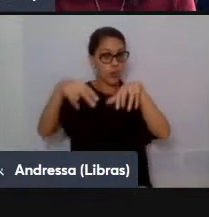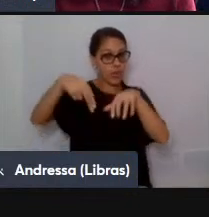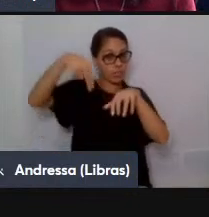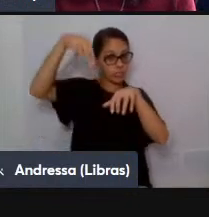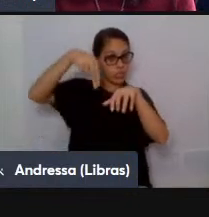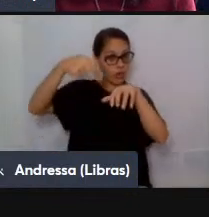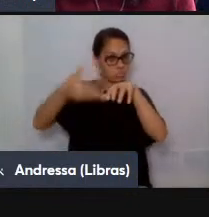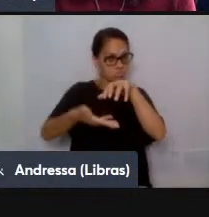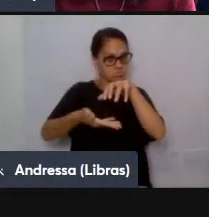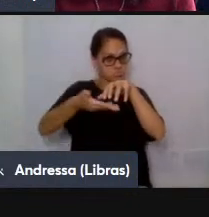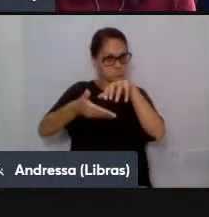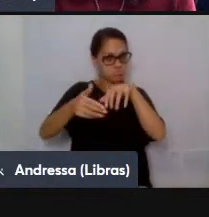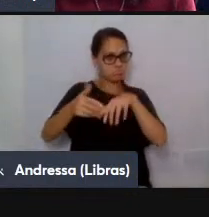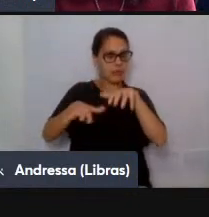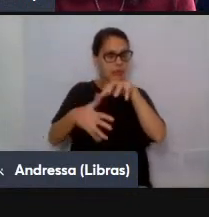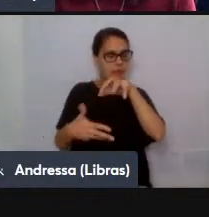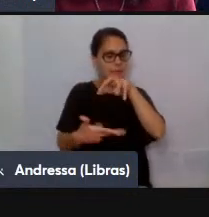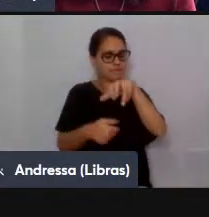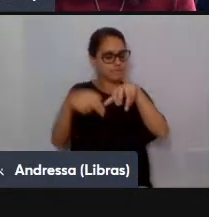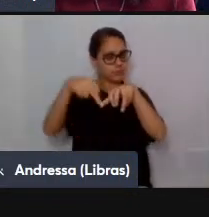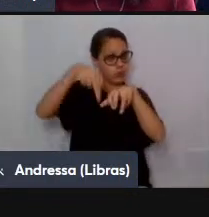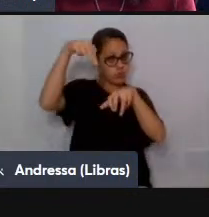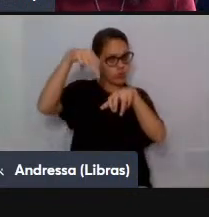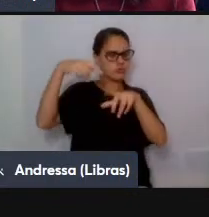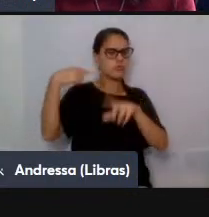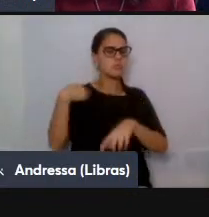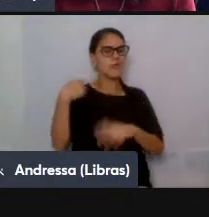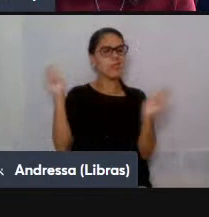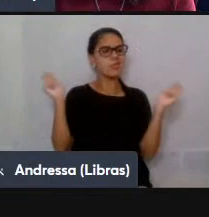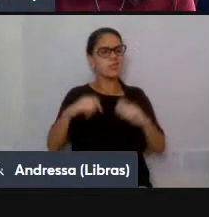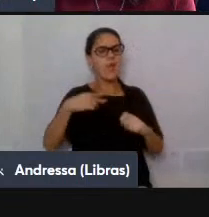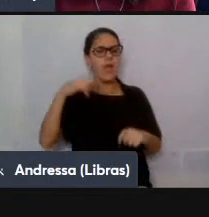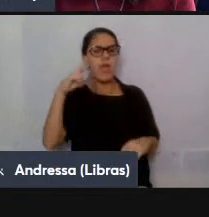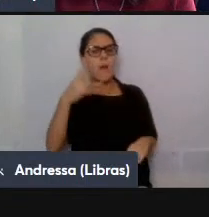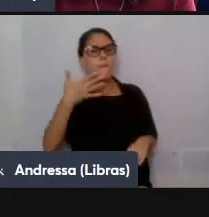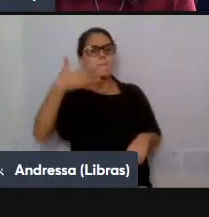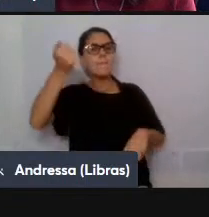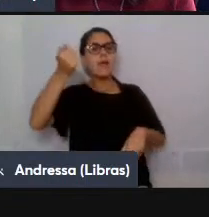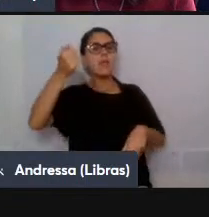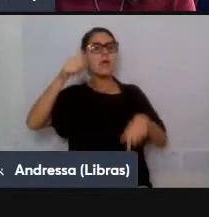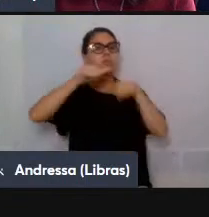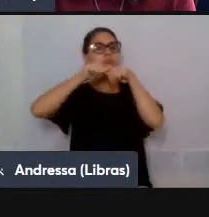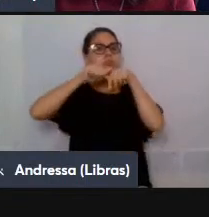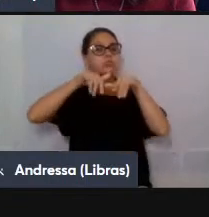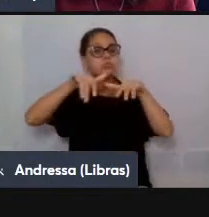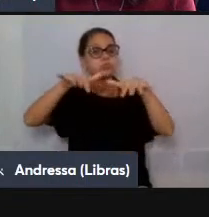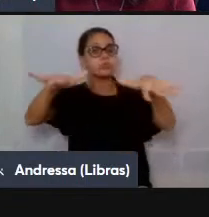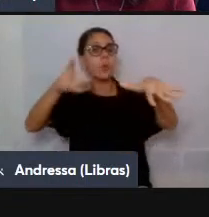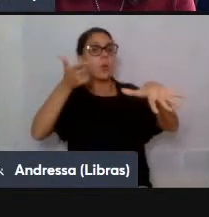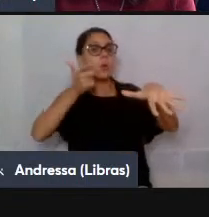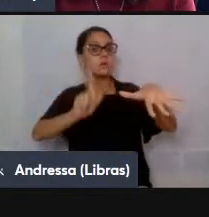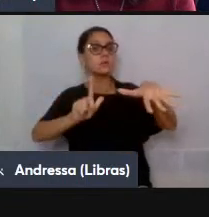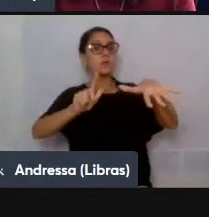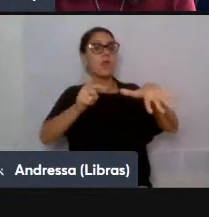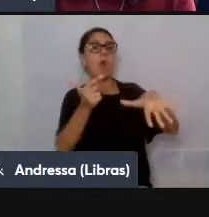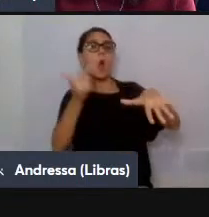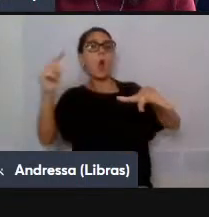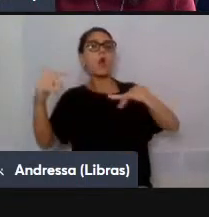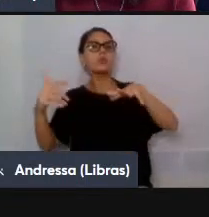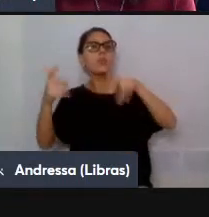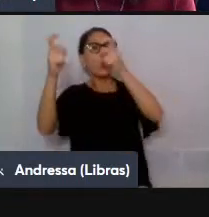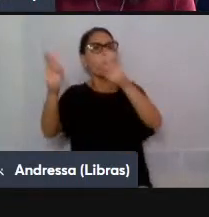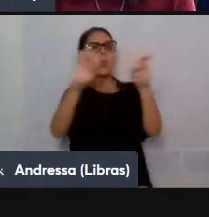porque essa é a melhor forma que eu tenho de fazer meu trabalho ser conhecido em outras